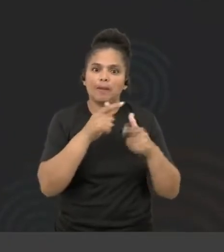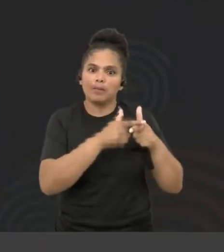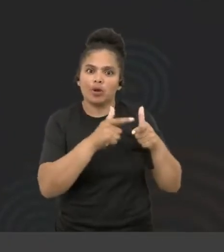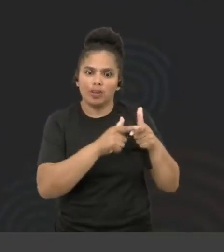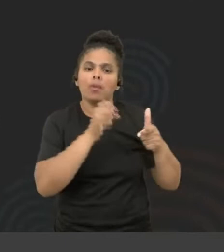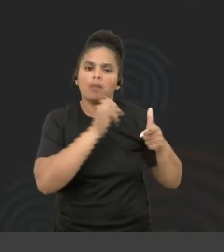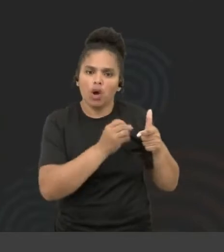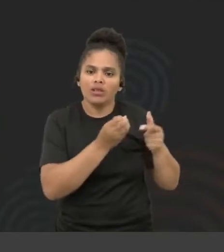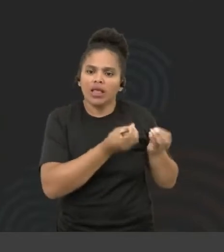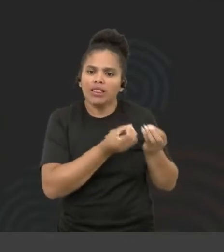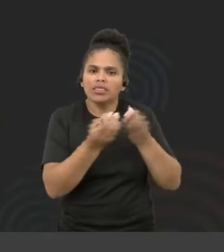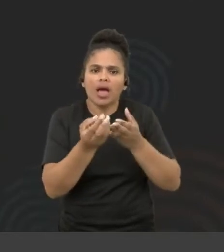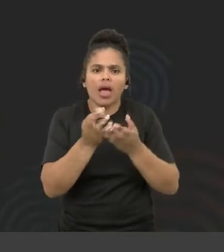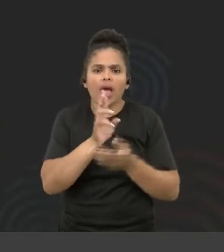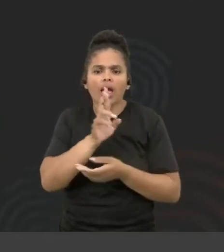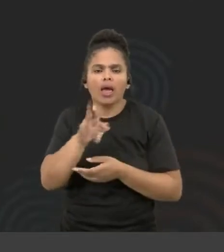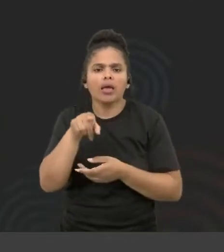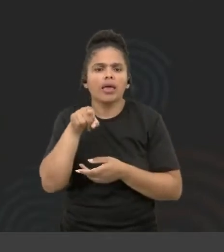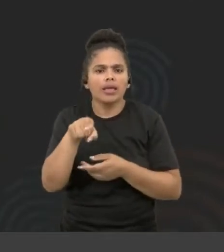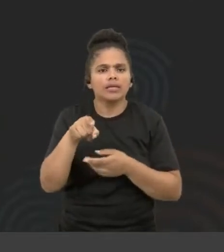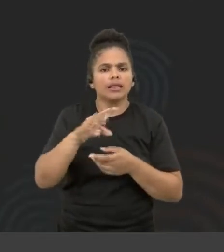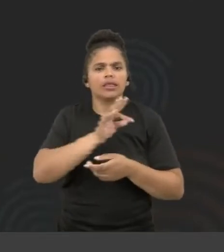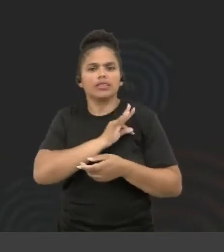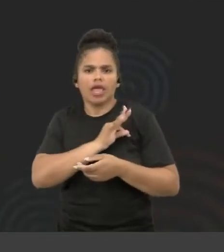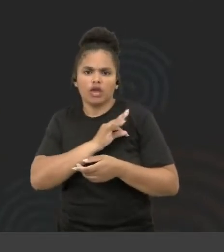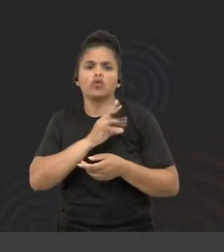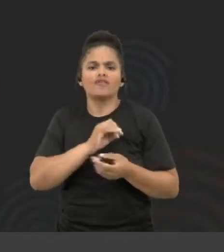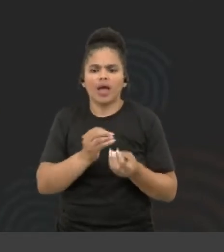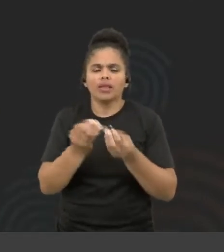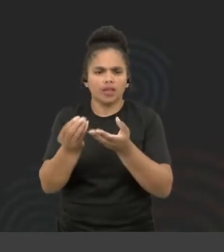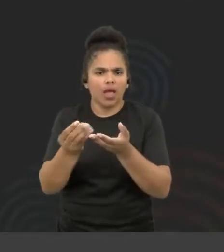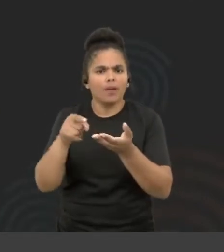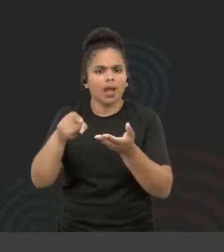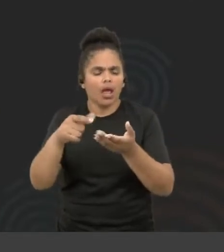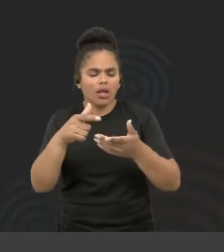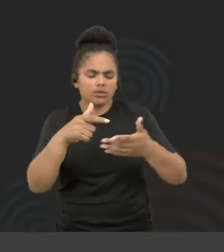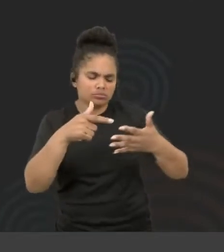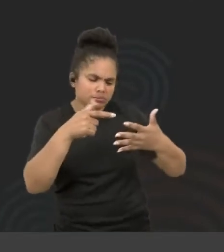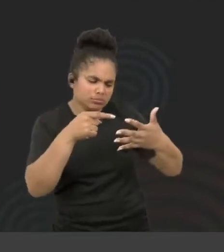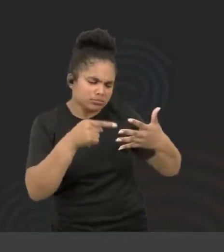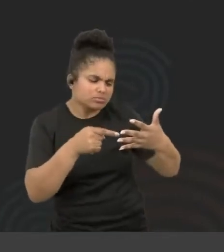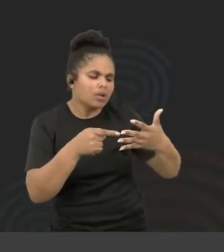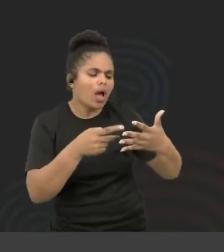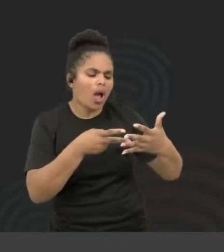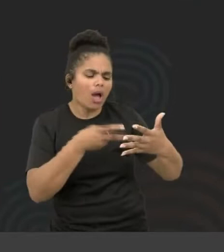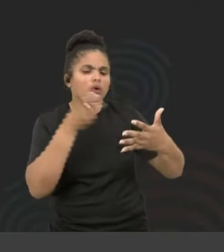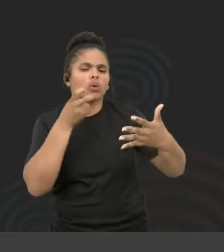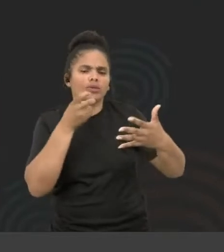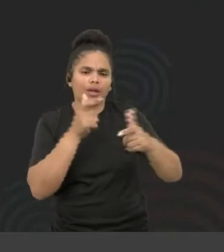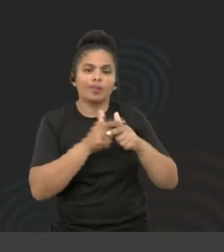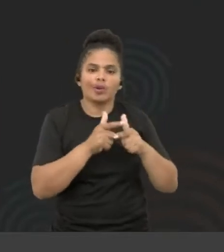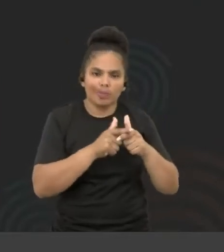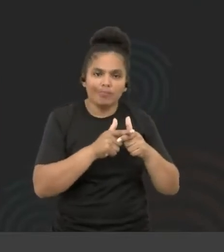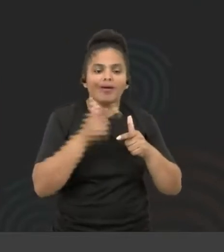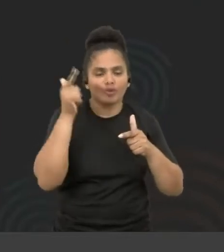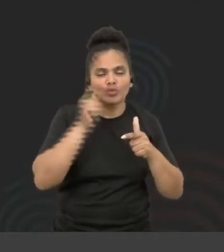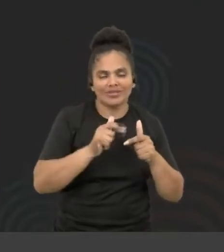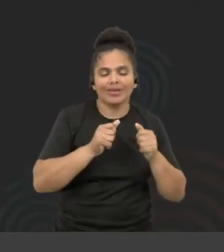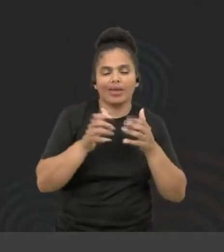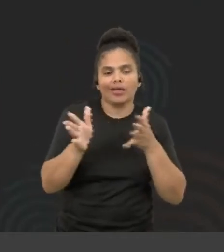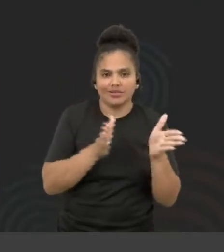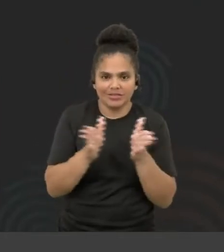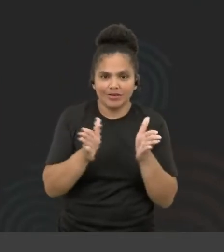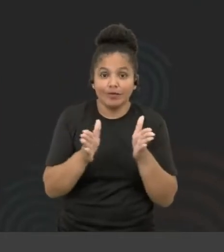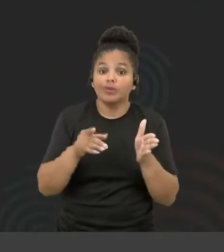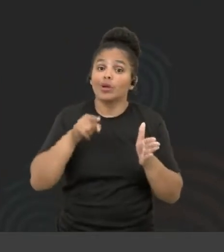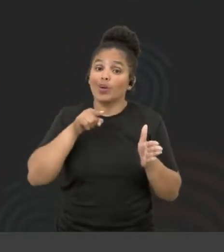os técnicos que vão cuidar desse site, dessa aplicação, para poder torná-la acessível. Então, o que eu quero aqui é trazer ferramentas